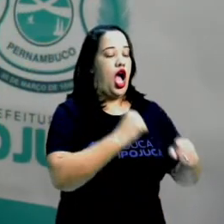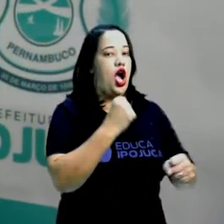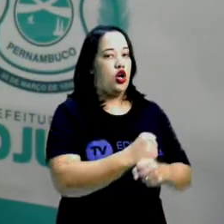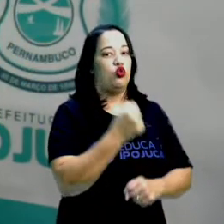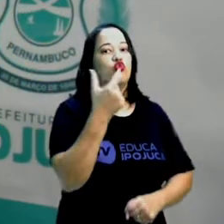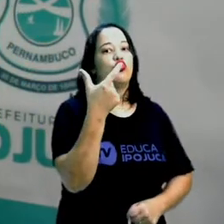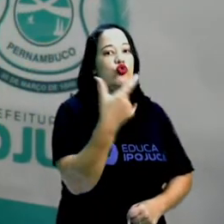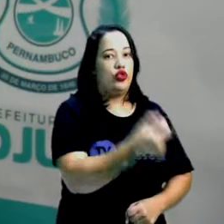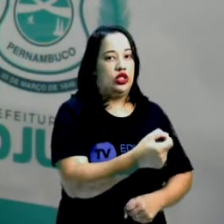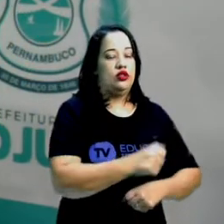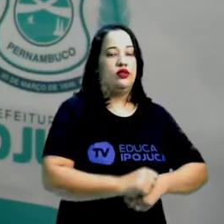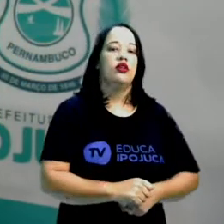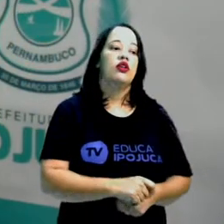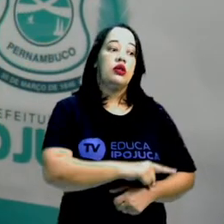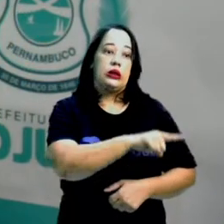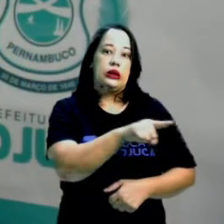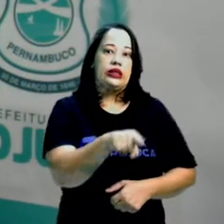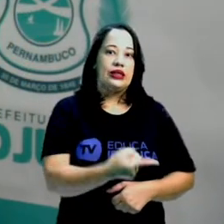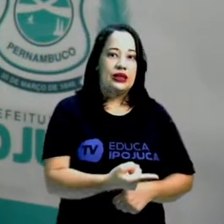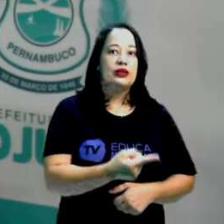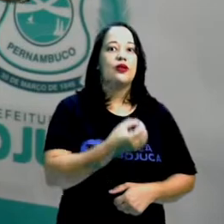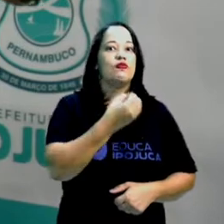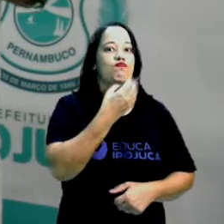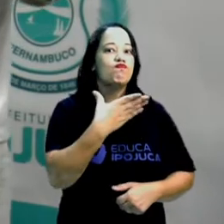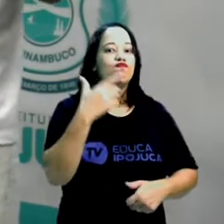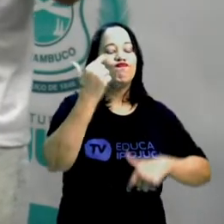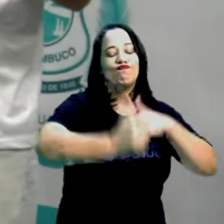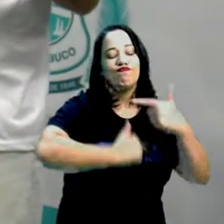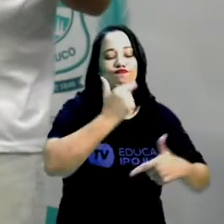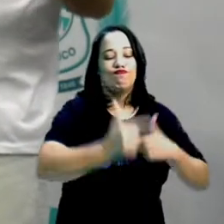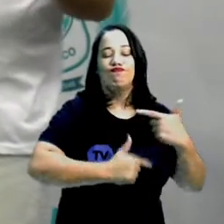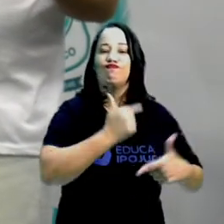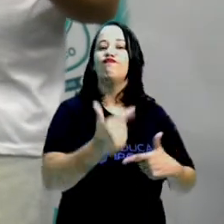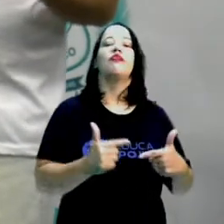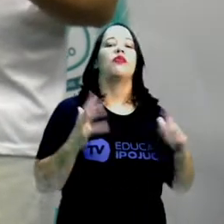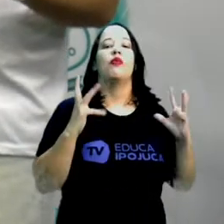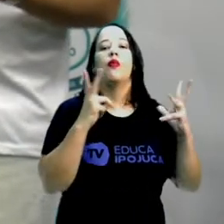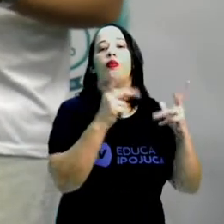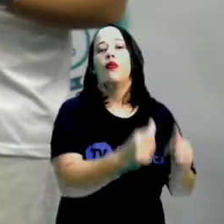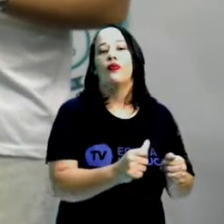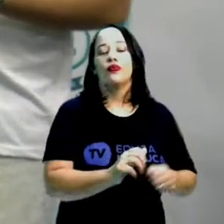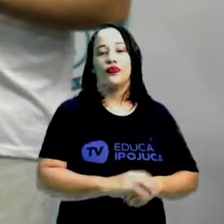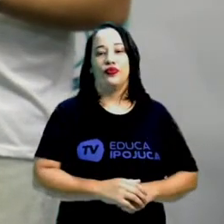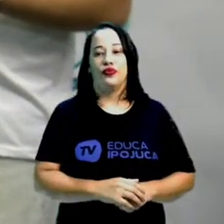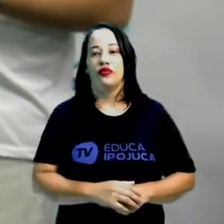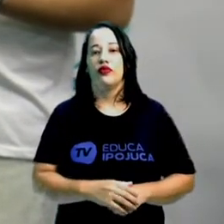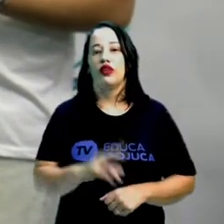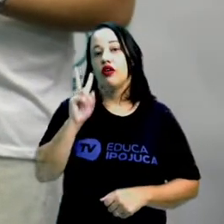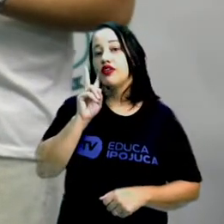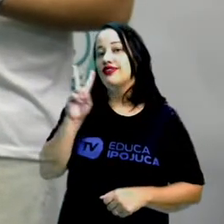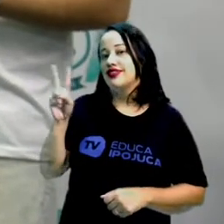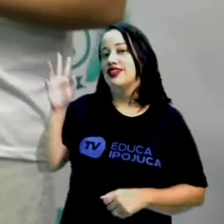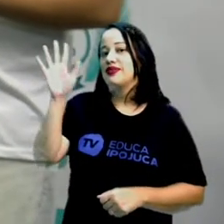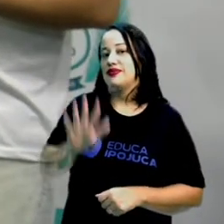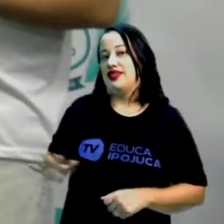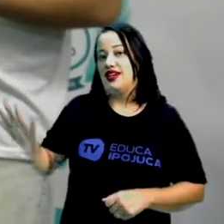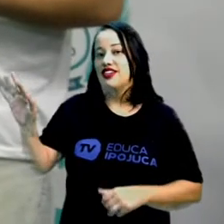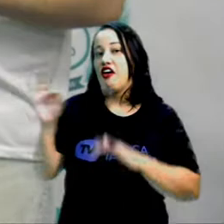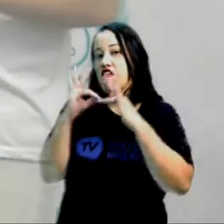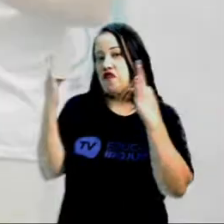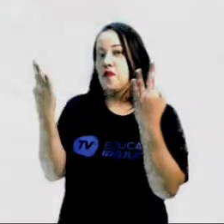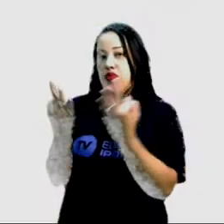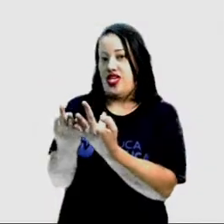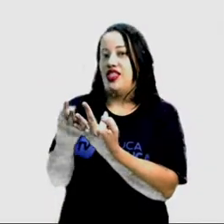vir então era chamada situação de pleno emprego ok então nós temos aí uma imagem Nossa família